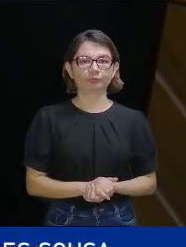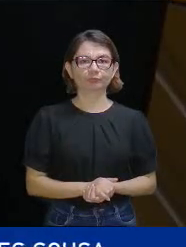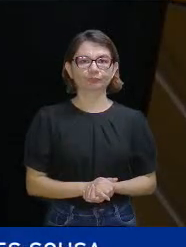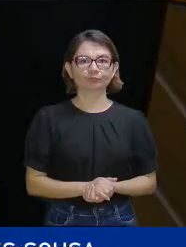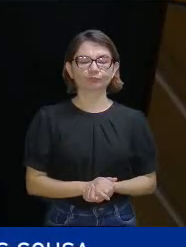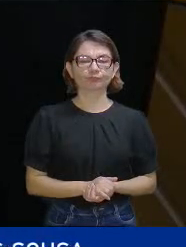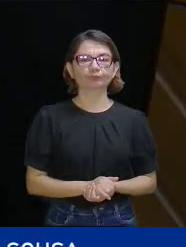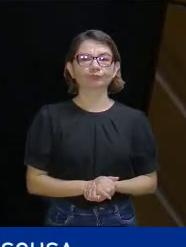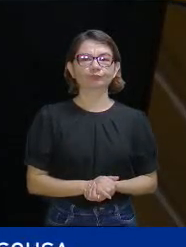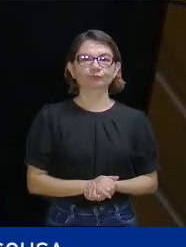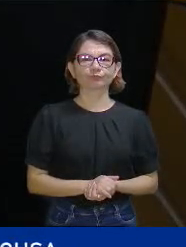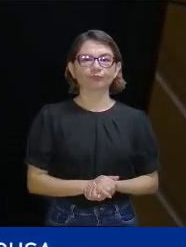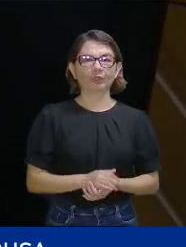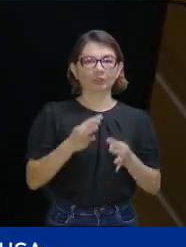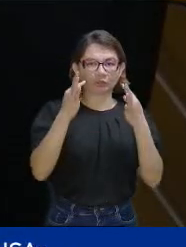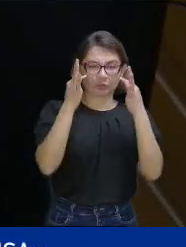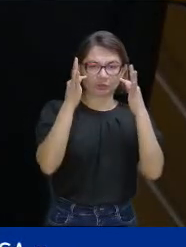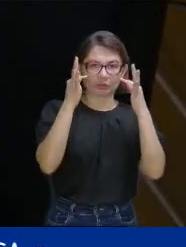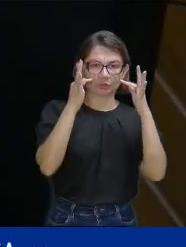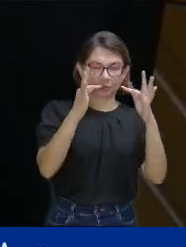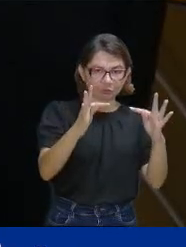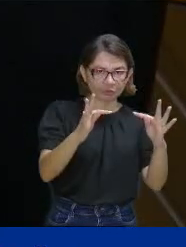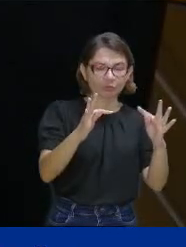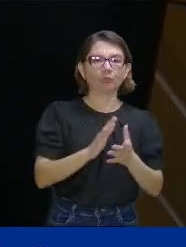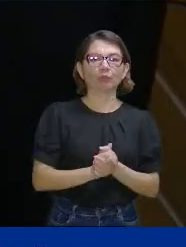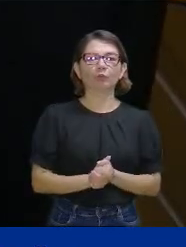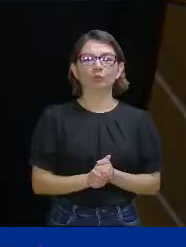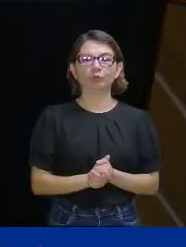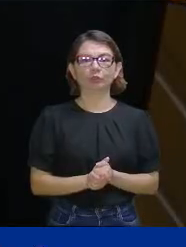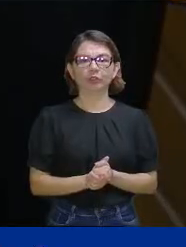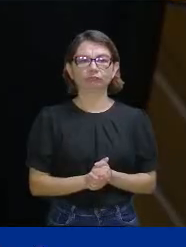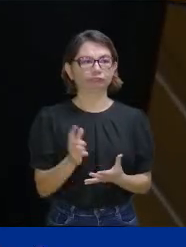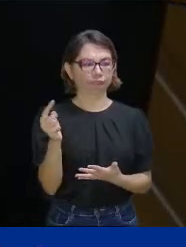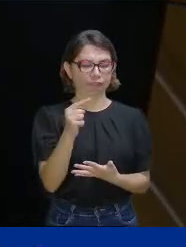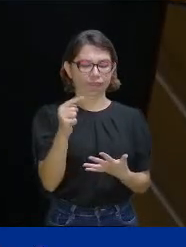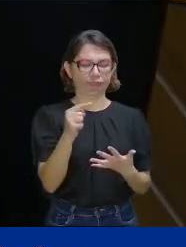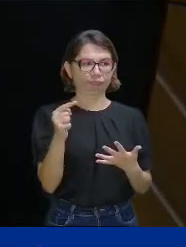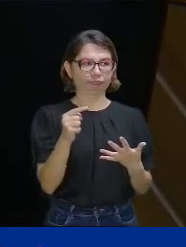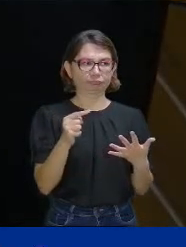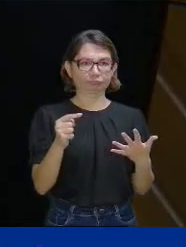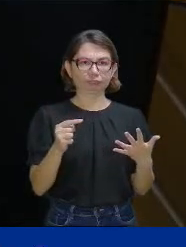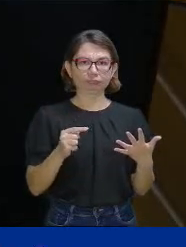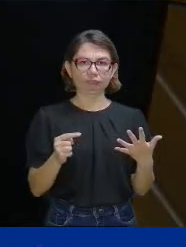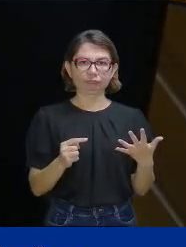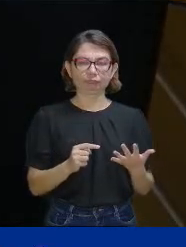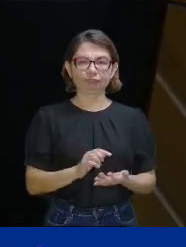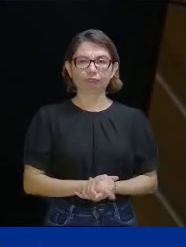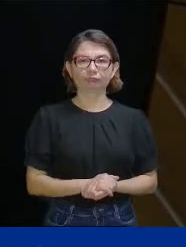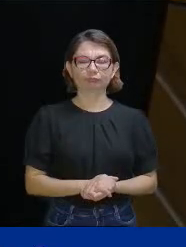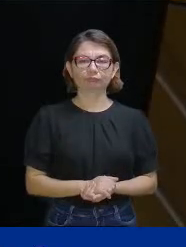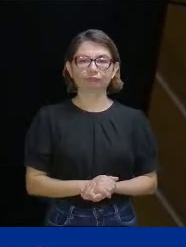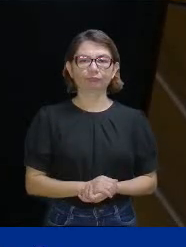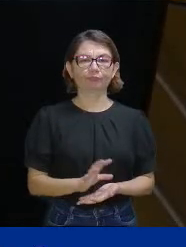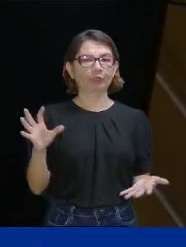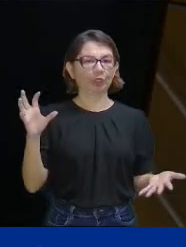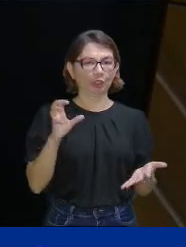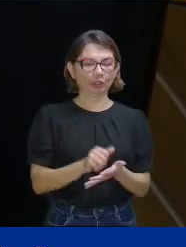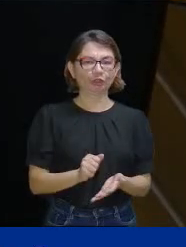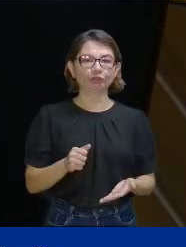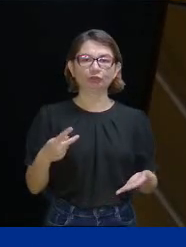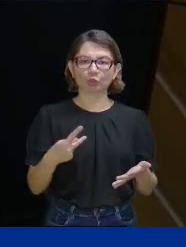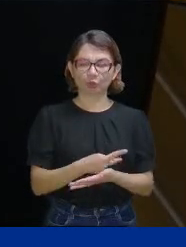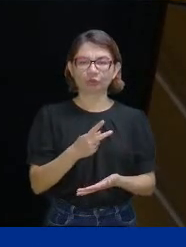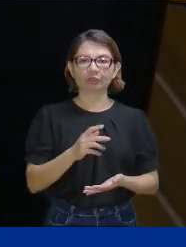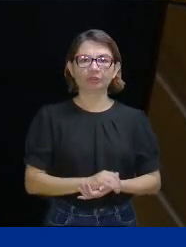na qualidade de testemunha, não de condutor, registros de